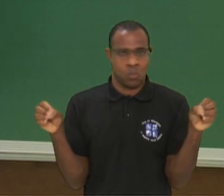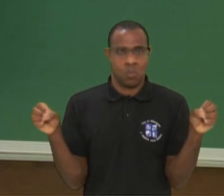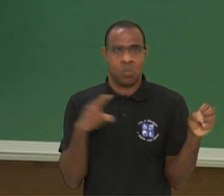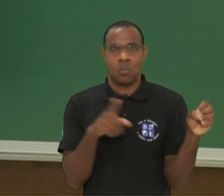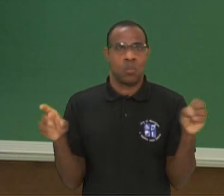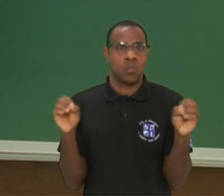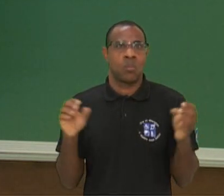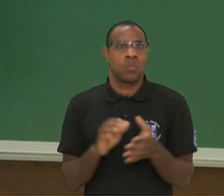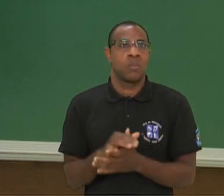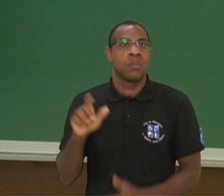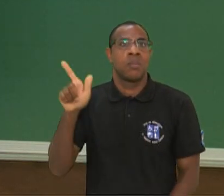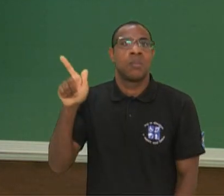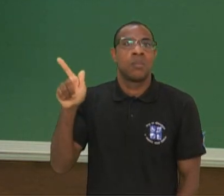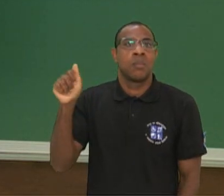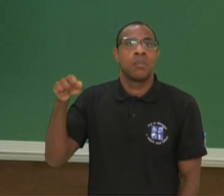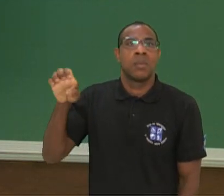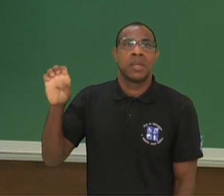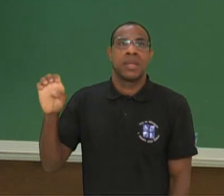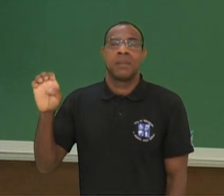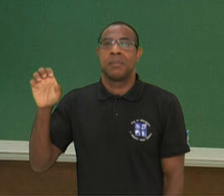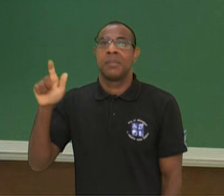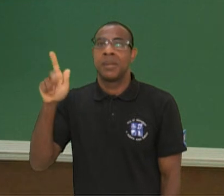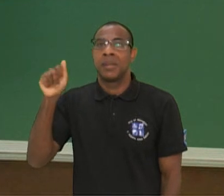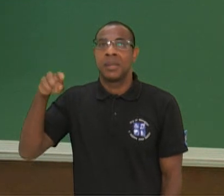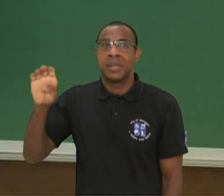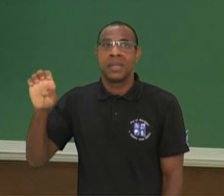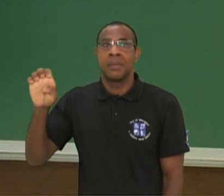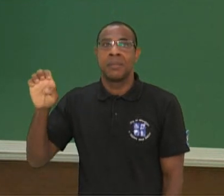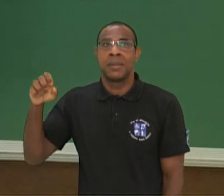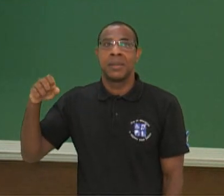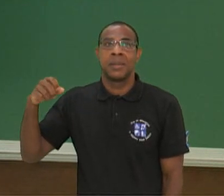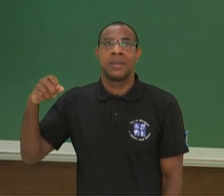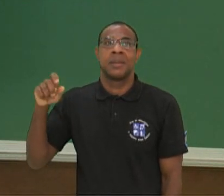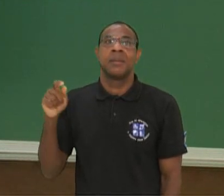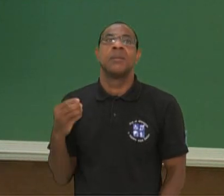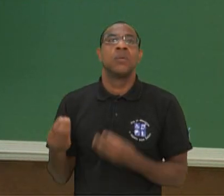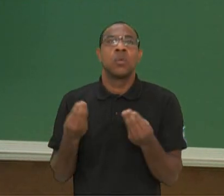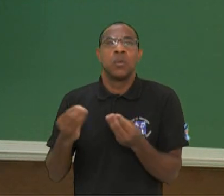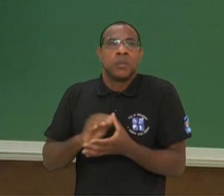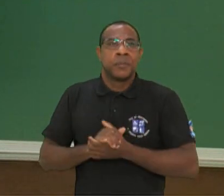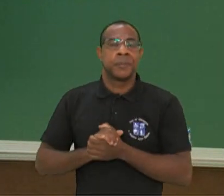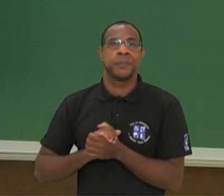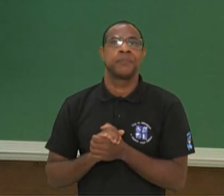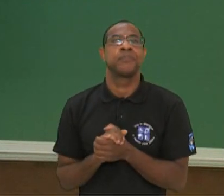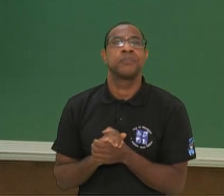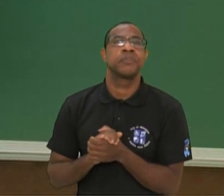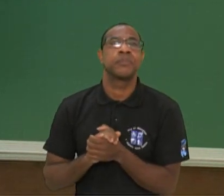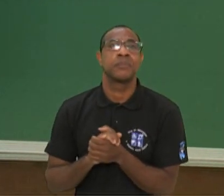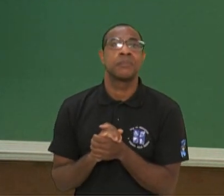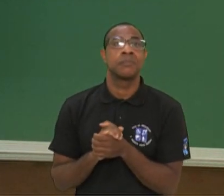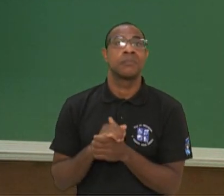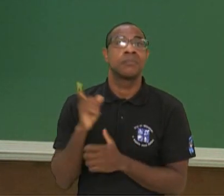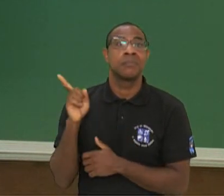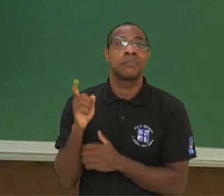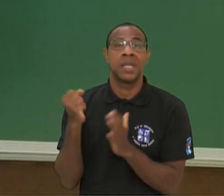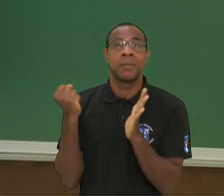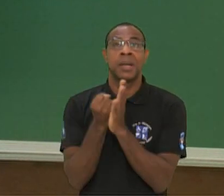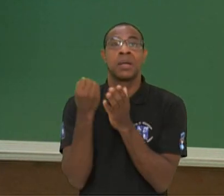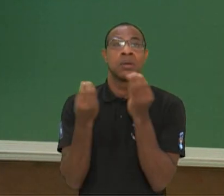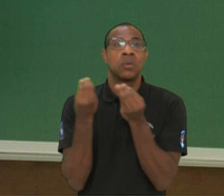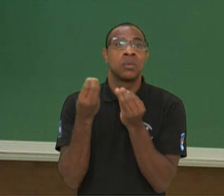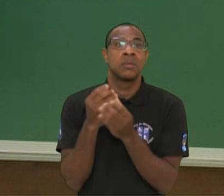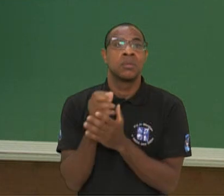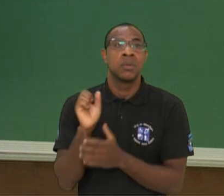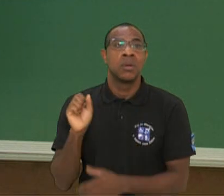game. Ele fazer, né, chegar ali no game point. Ele marcar um ponto que é o ponto daquele game. Só que a marcação, ela